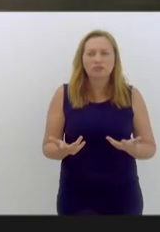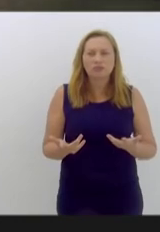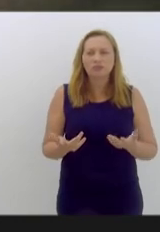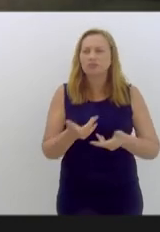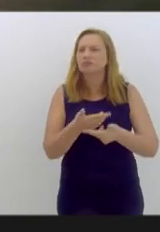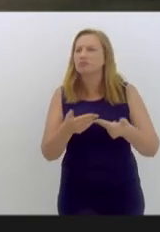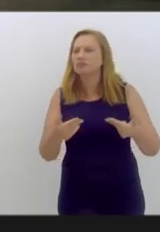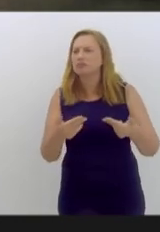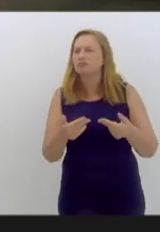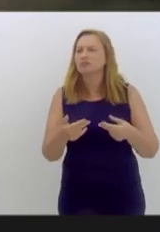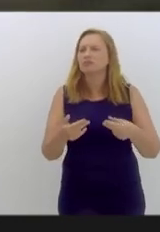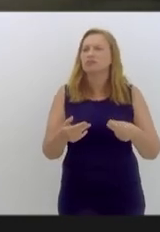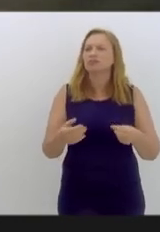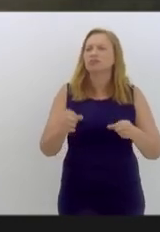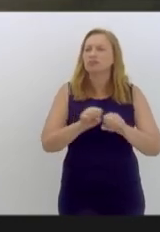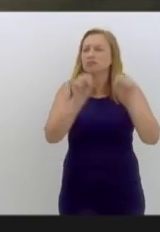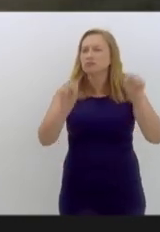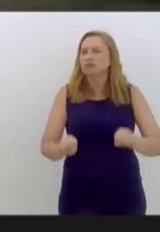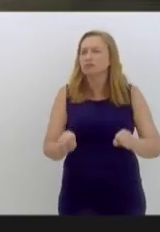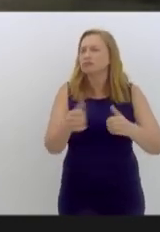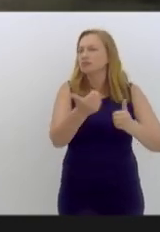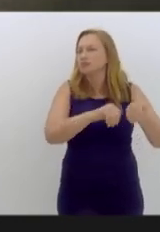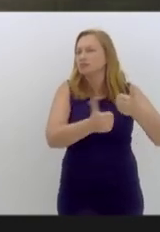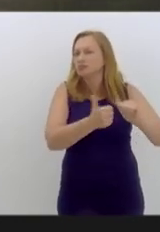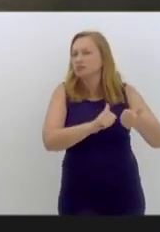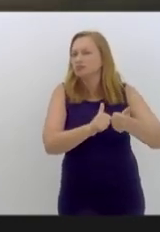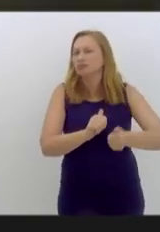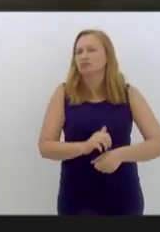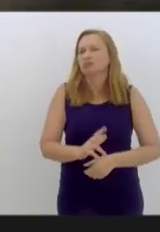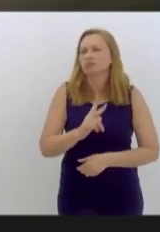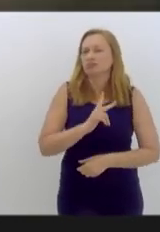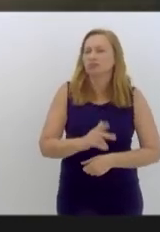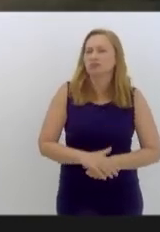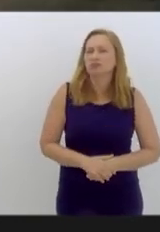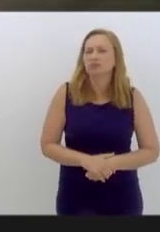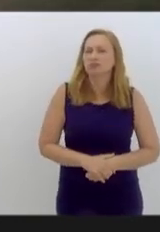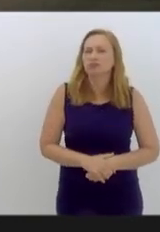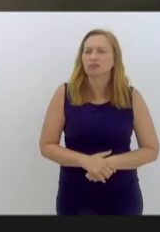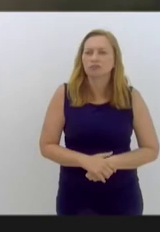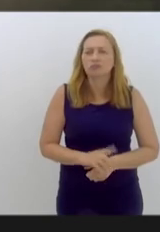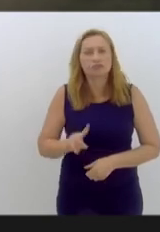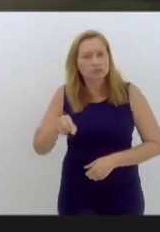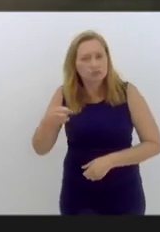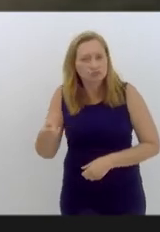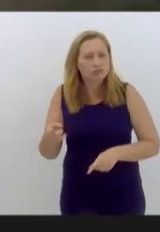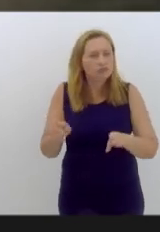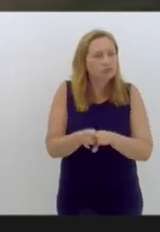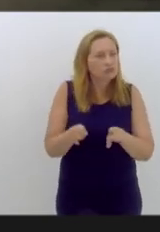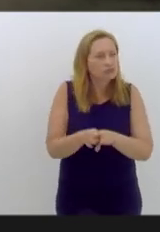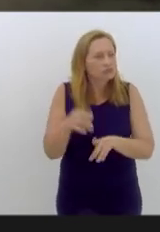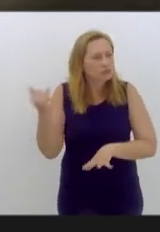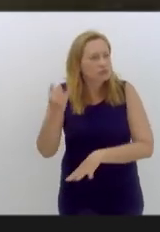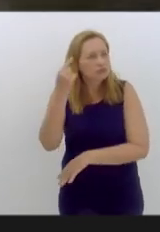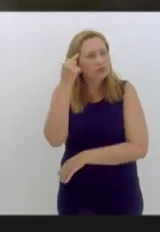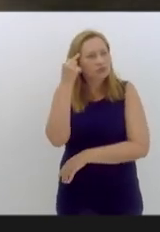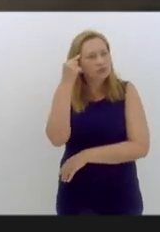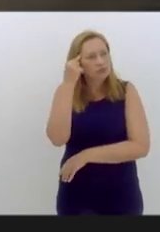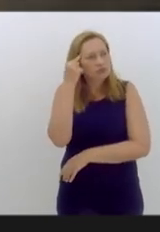controvérsia quanto ao sistema de avaliação, do sistema de prova externa. Outro ponto importante a ser pensado é que quando